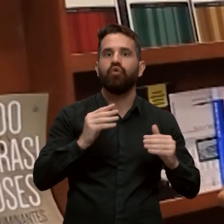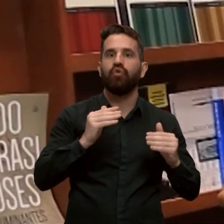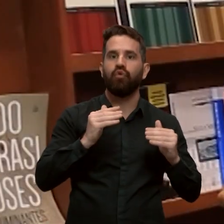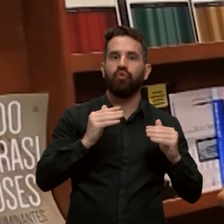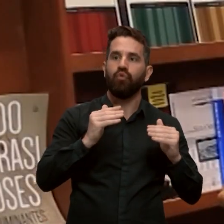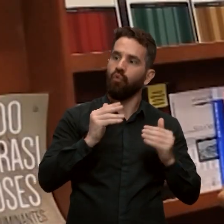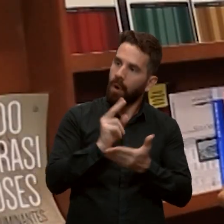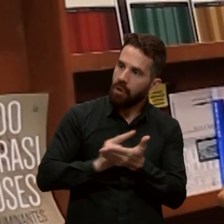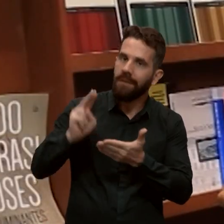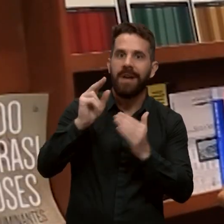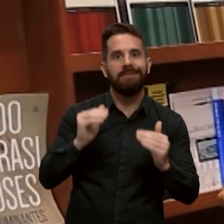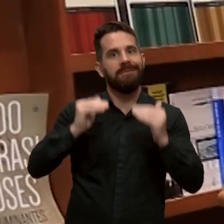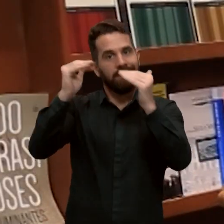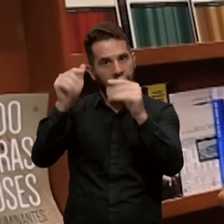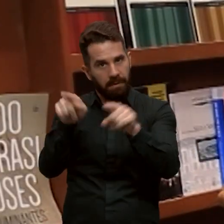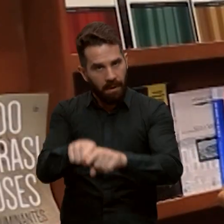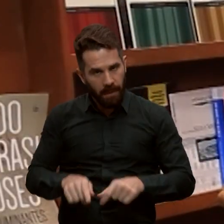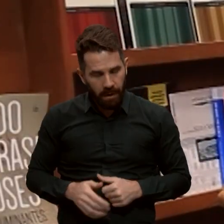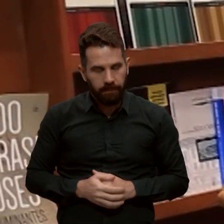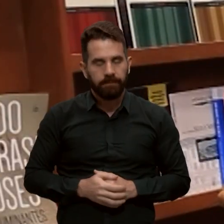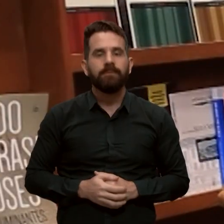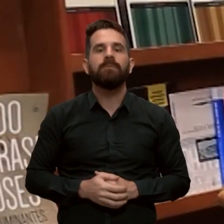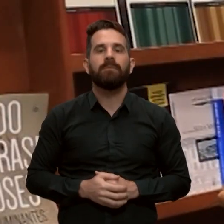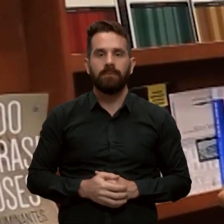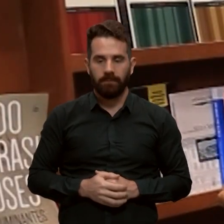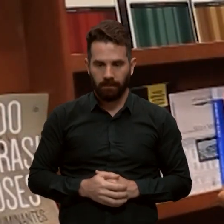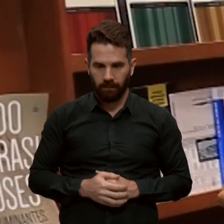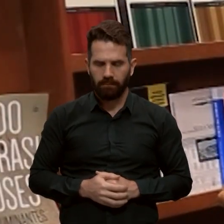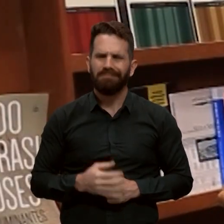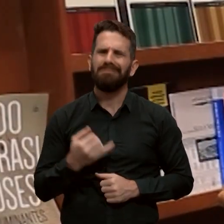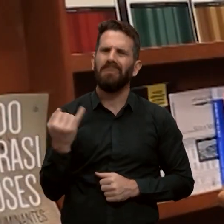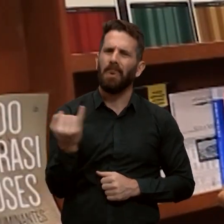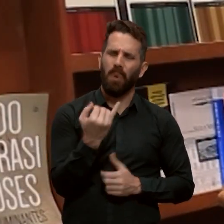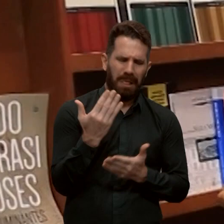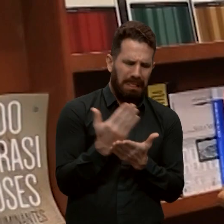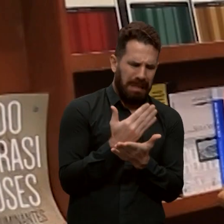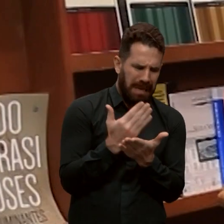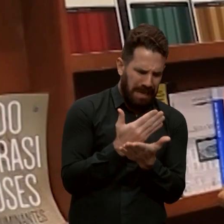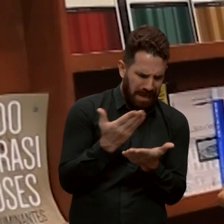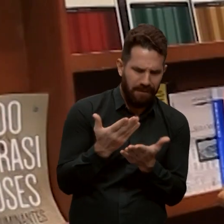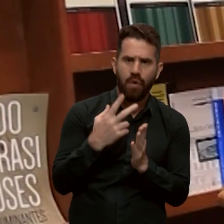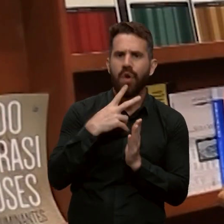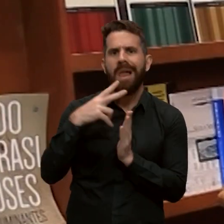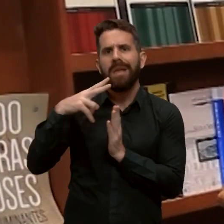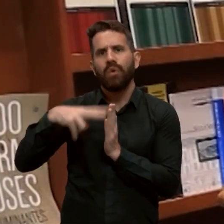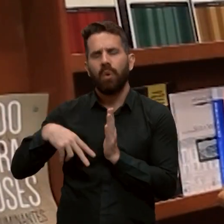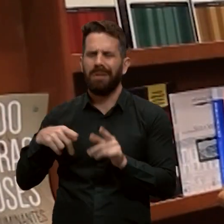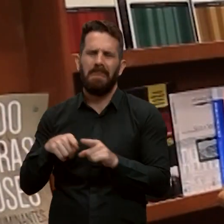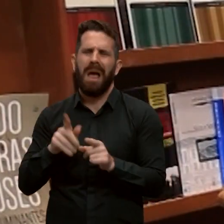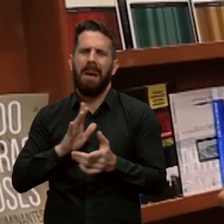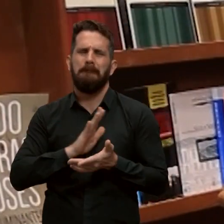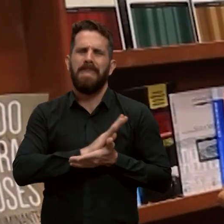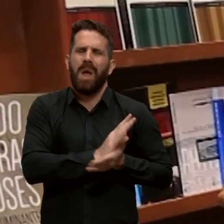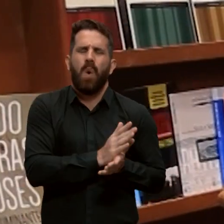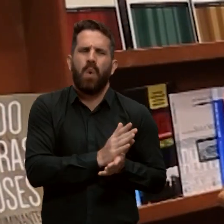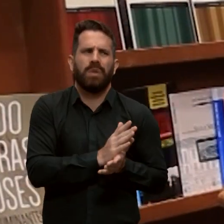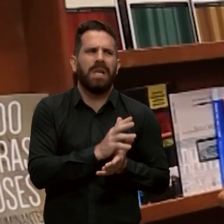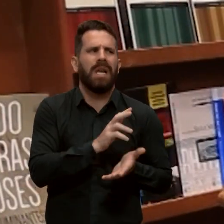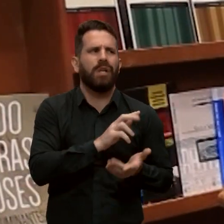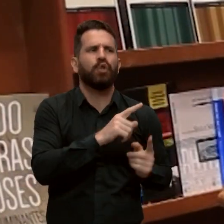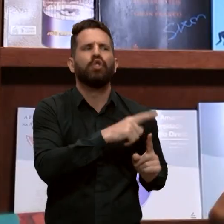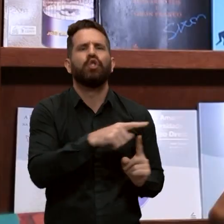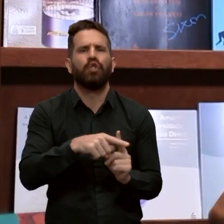que é a importância do livro, da leitura e como você bem mesmo colocou, sem preconceito, né, com os tipos de